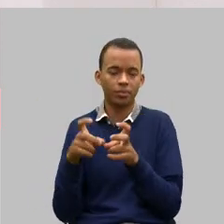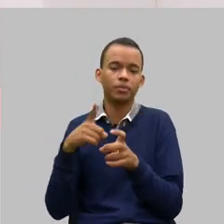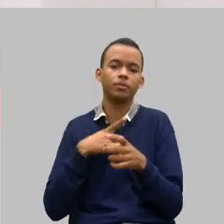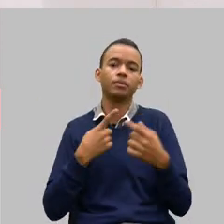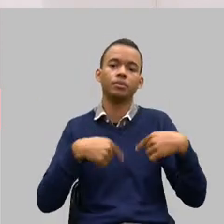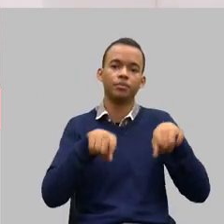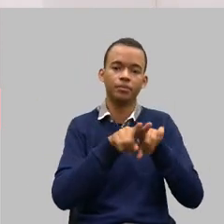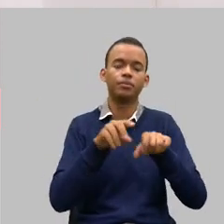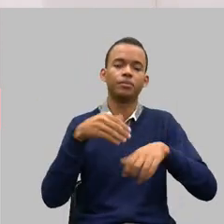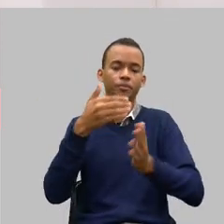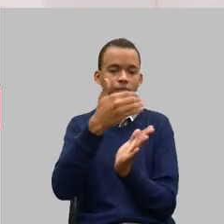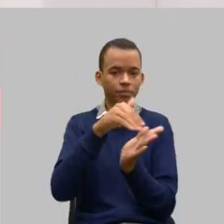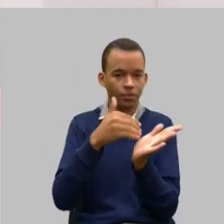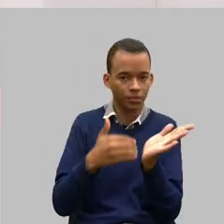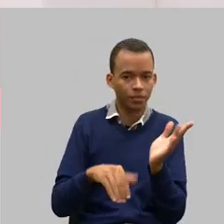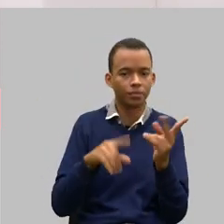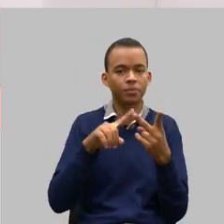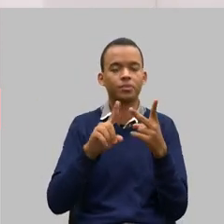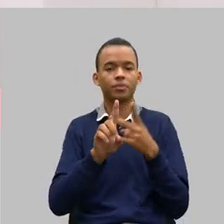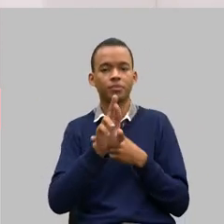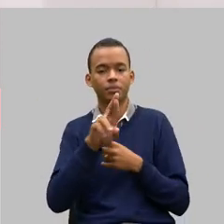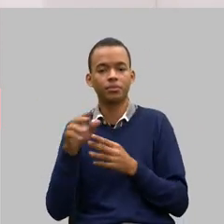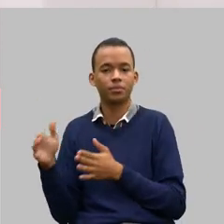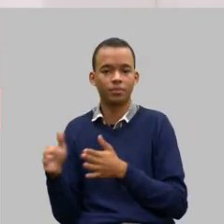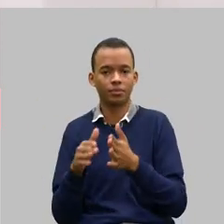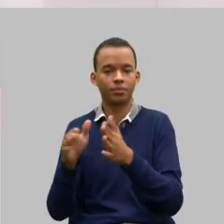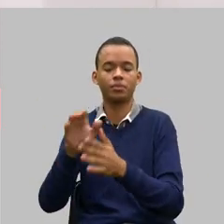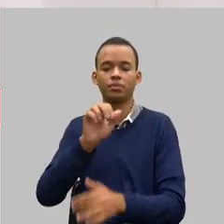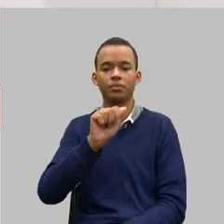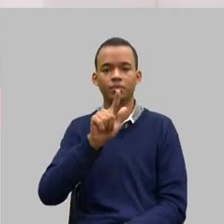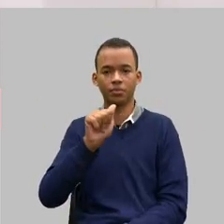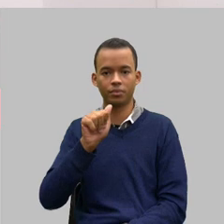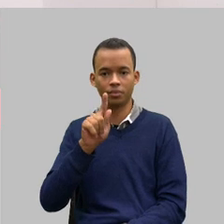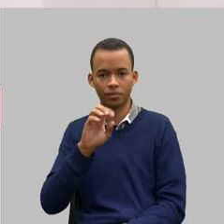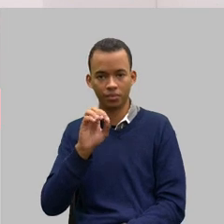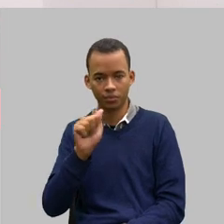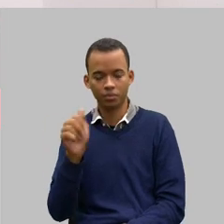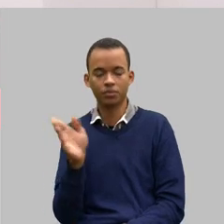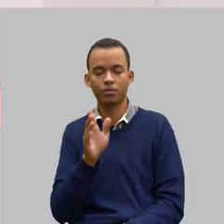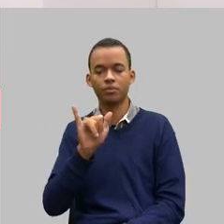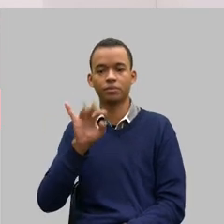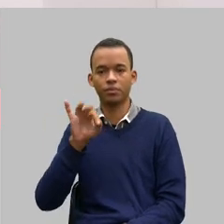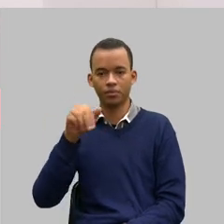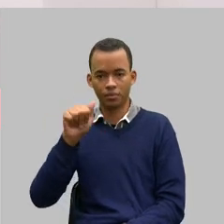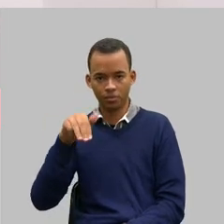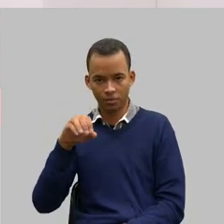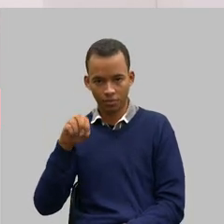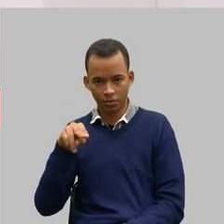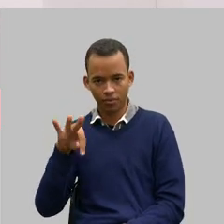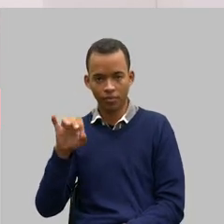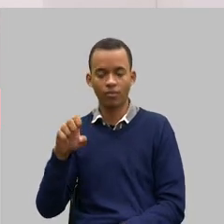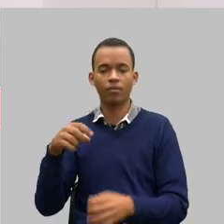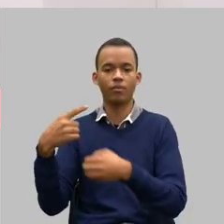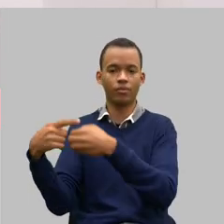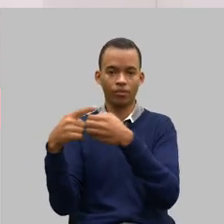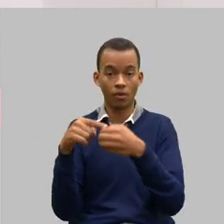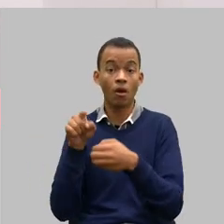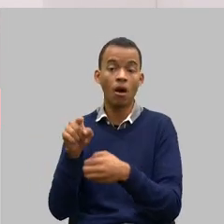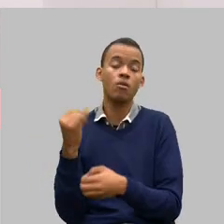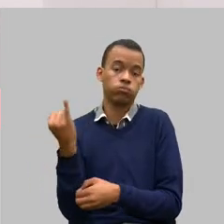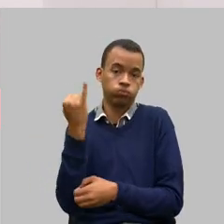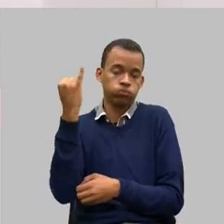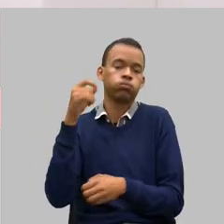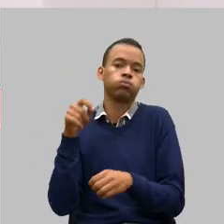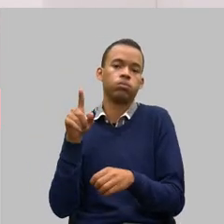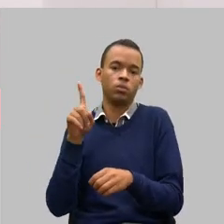seinfra e o Dr na estrada de Alagoa Itamonte que hoje já é um sucesso uma realidade um município importante produtor